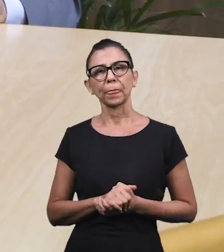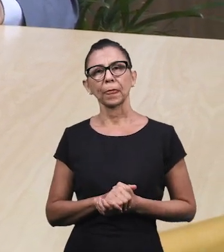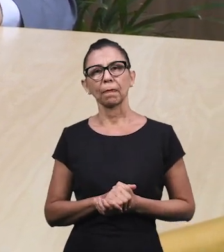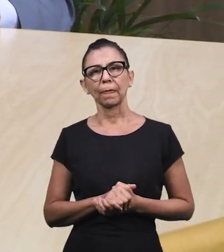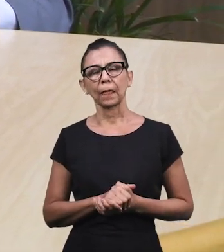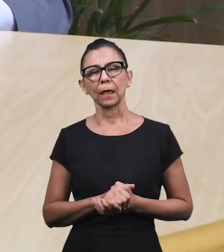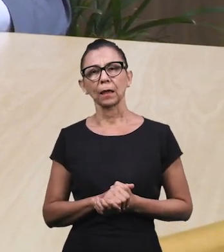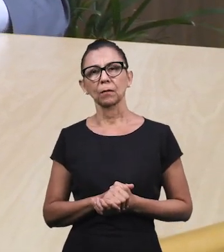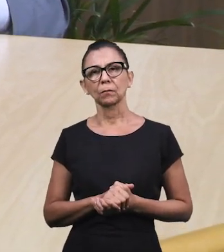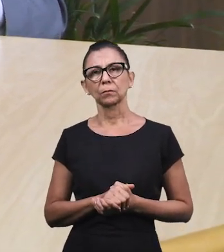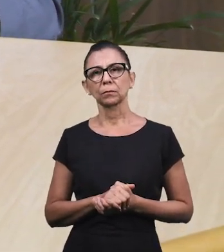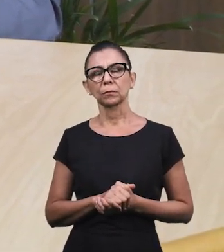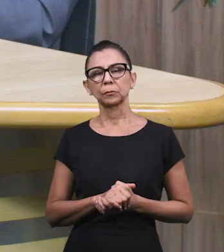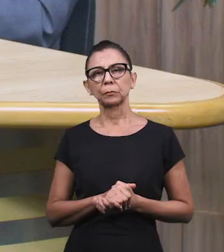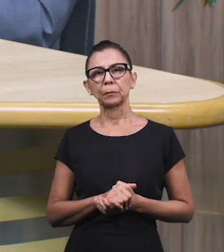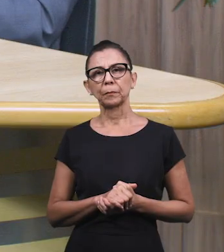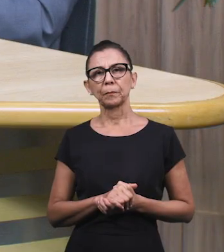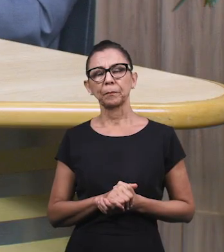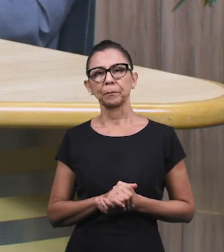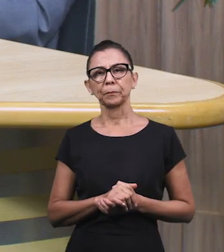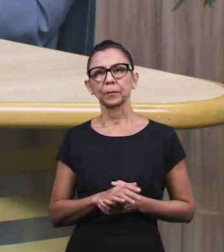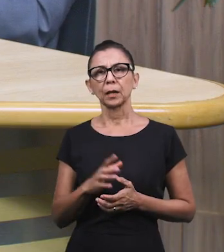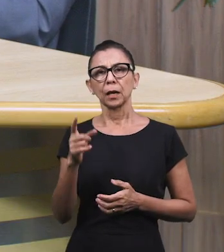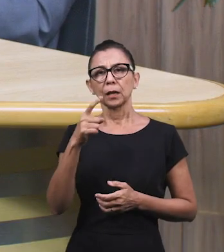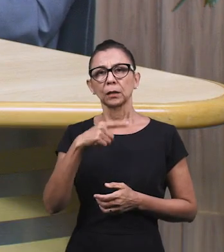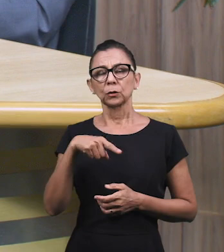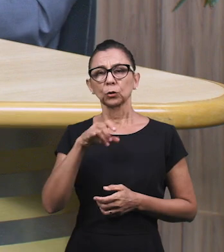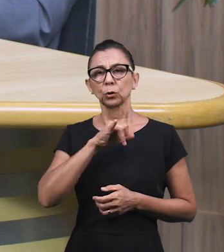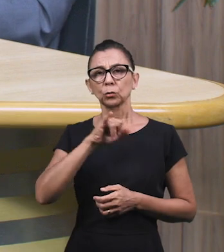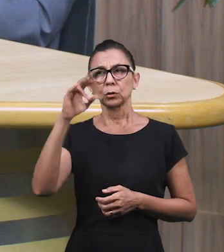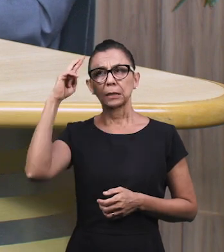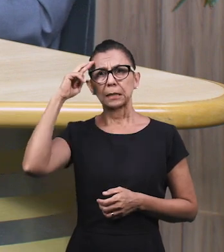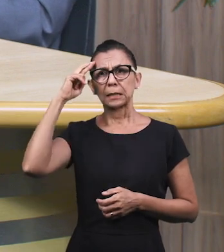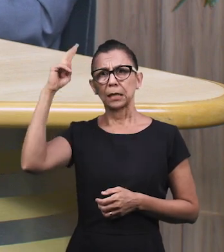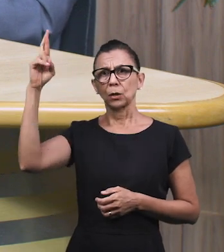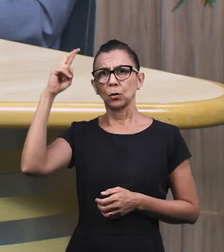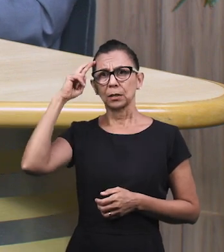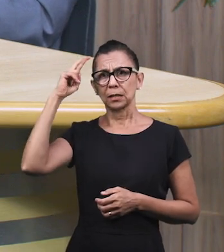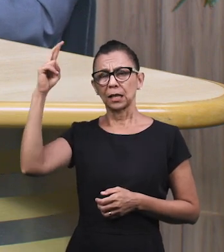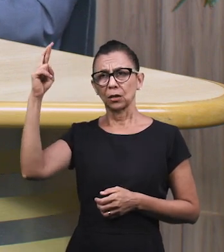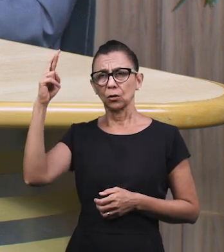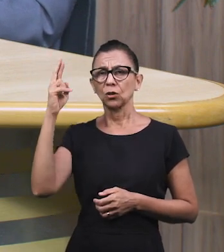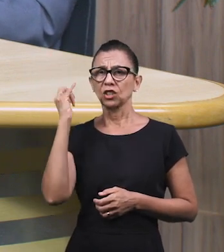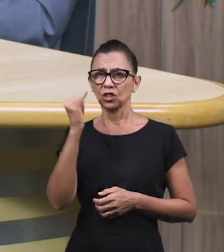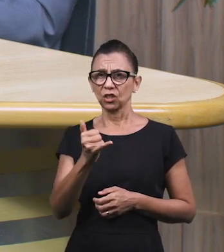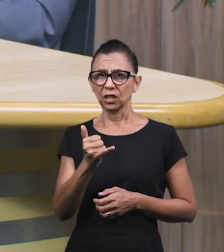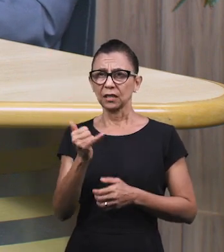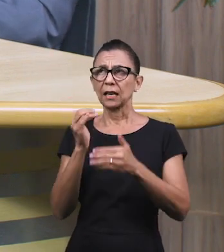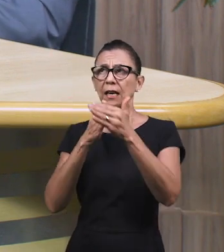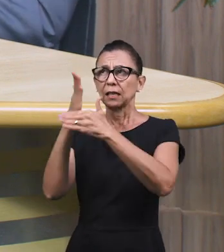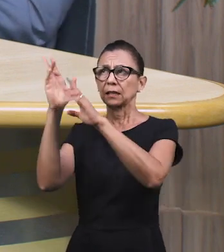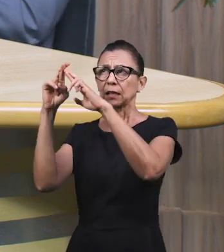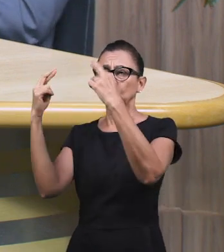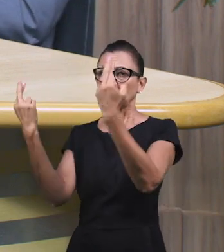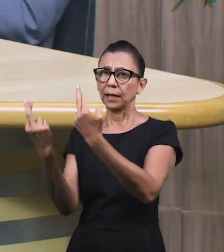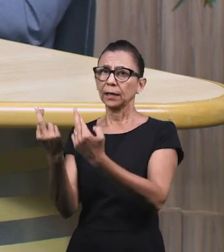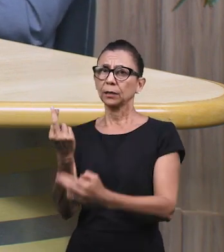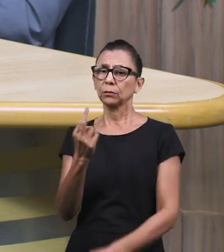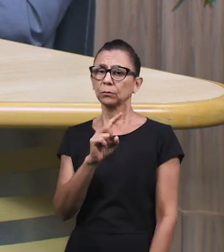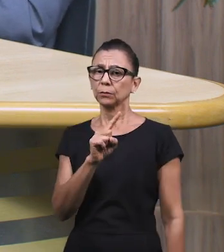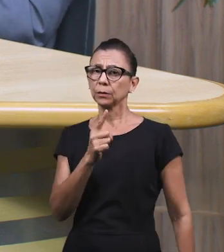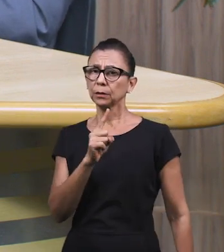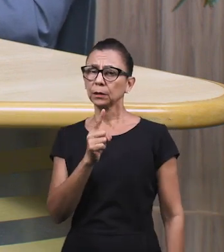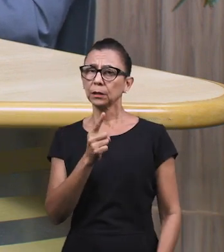crente. E quando fala nem todo que diz Senhor, Senhor entrará no meu reino, porque eles ainda não